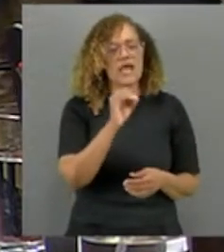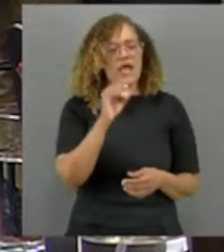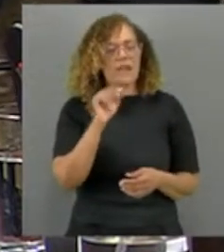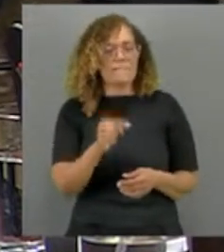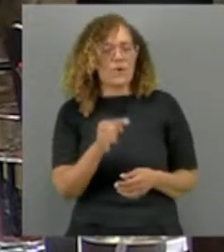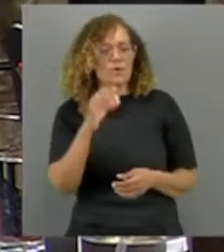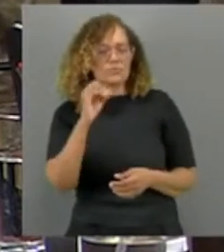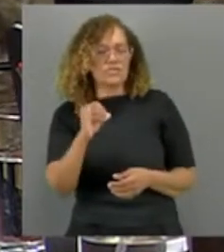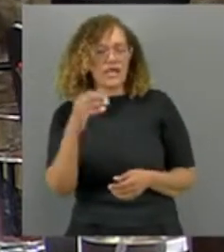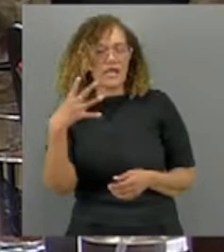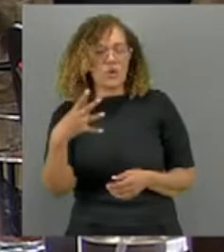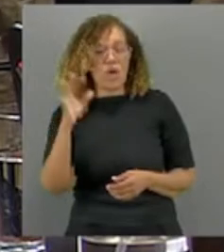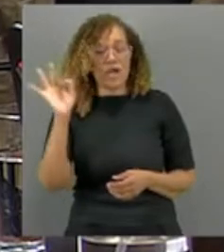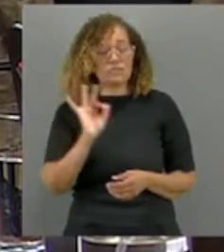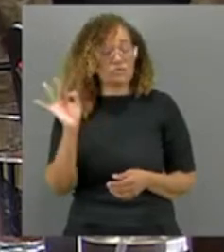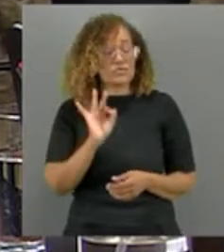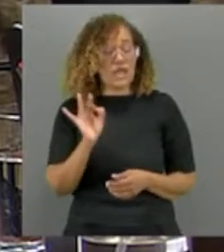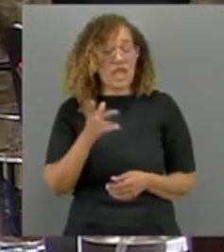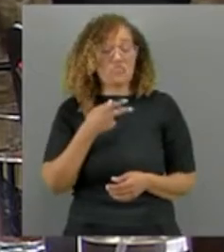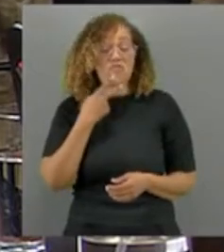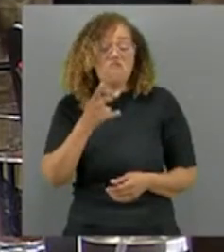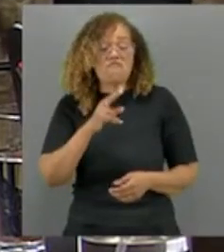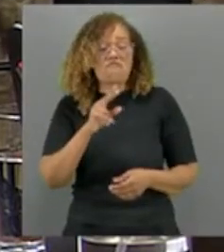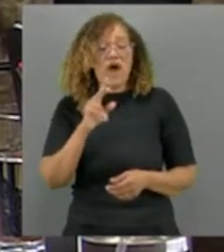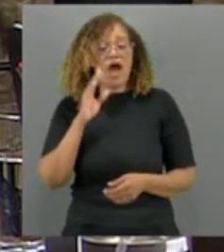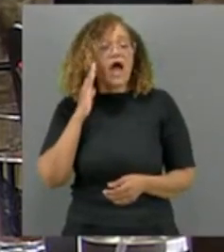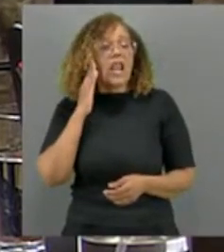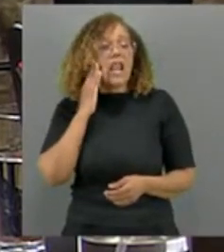0,04% diz respeito à cor de raça, senador Plínio.